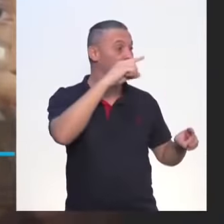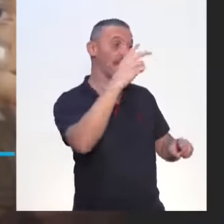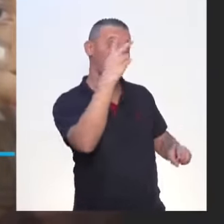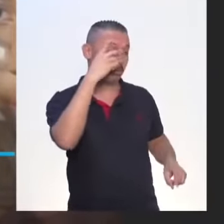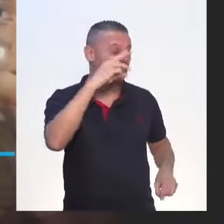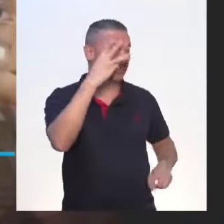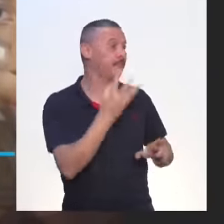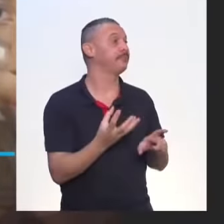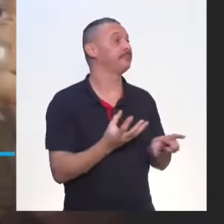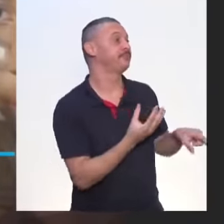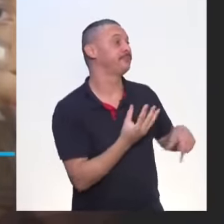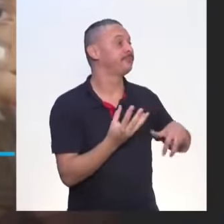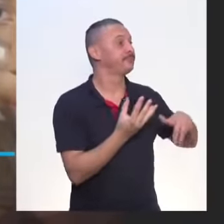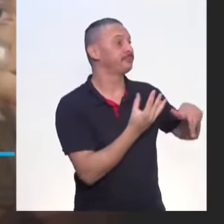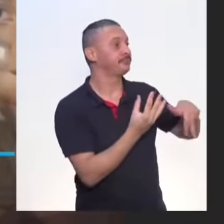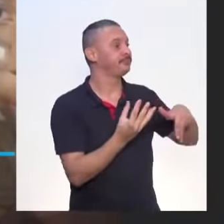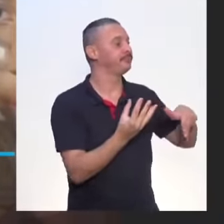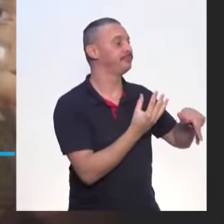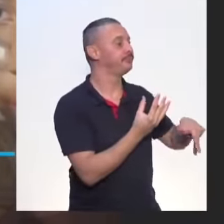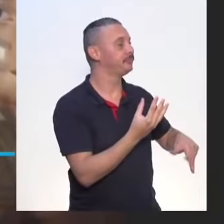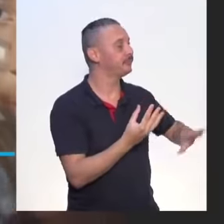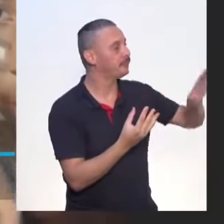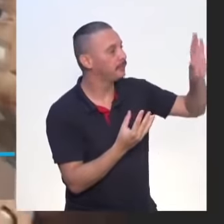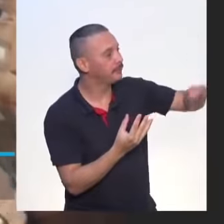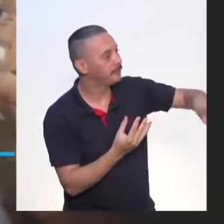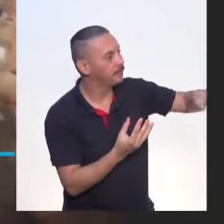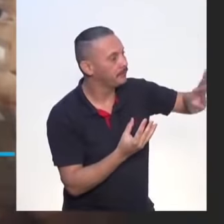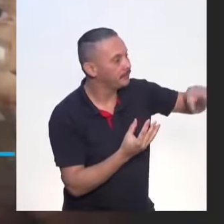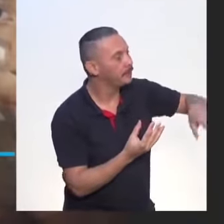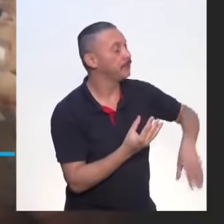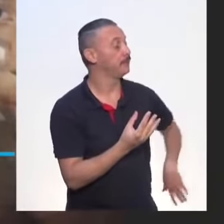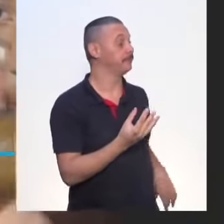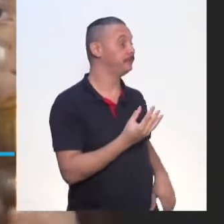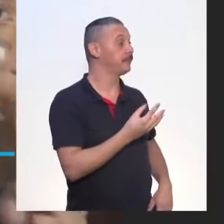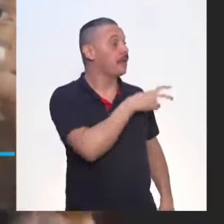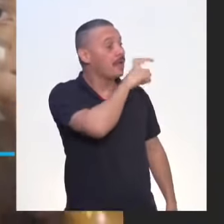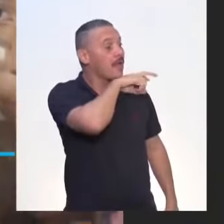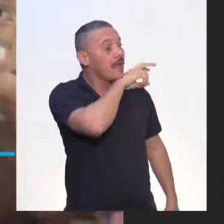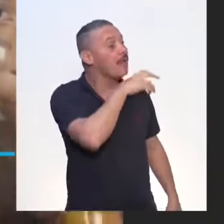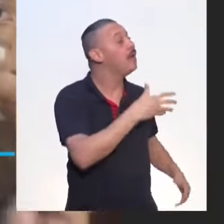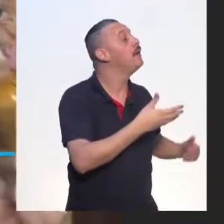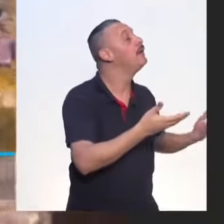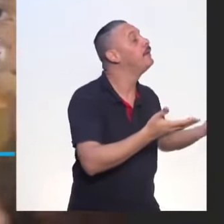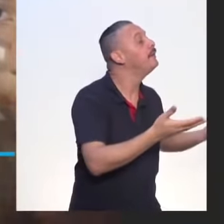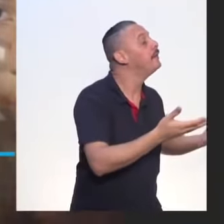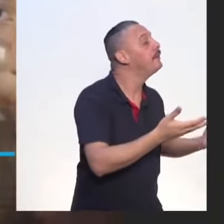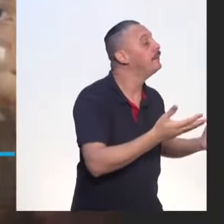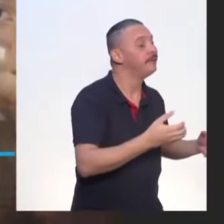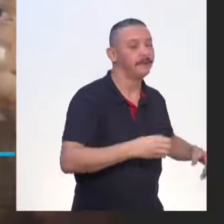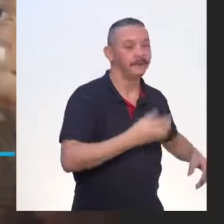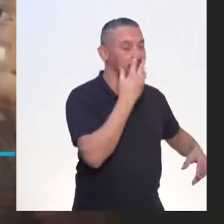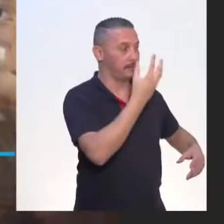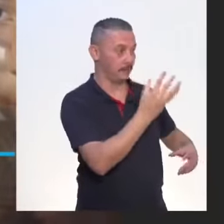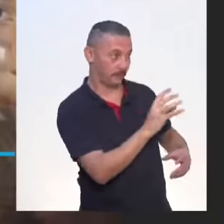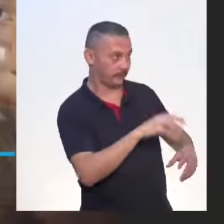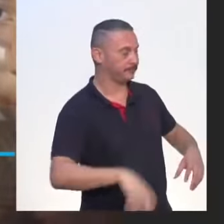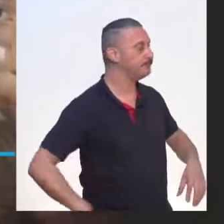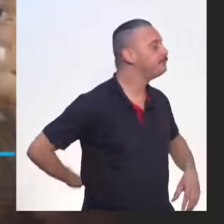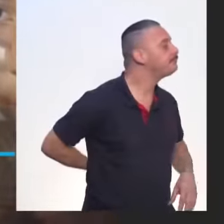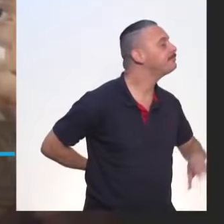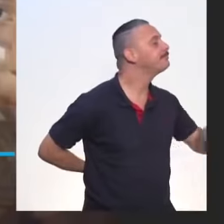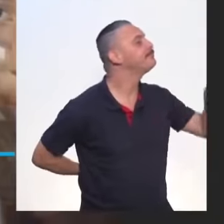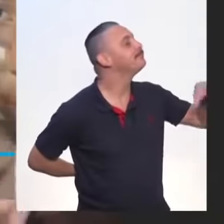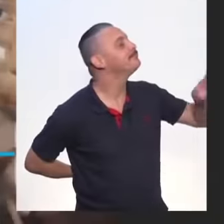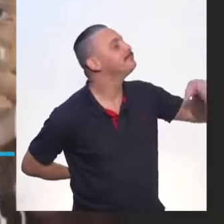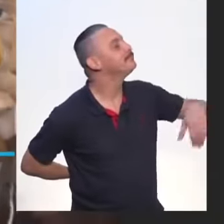até chegar lá. Chegando lá, se apresentou para Cobra Grande, né, que escondeu aqui a maraca atrás das costas.